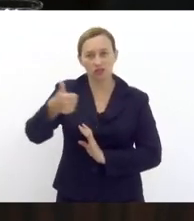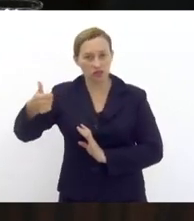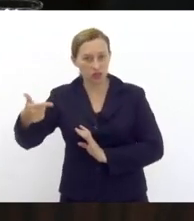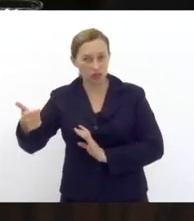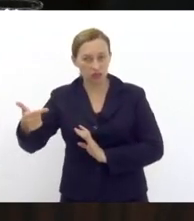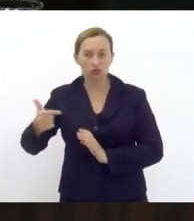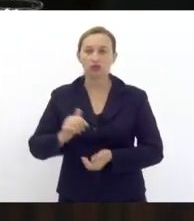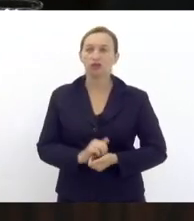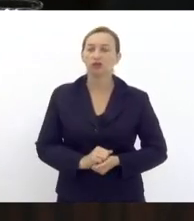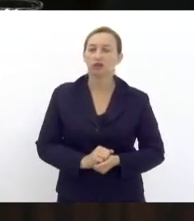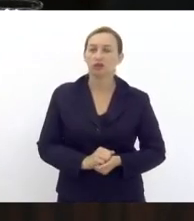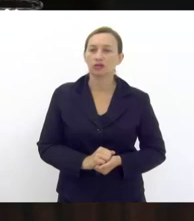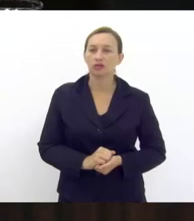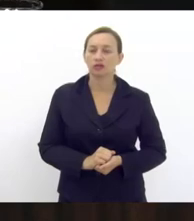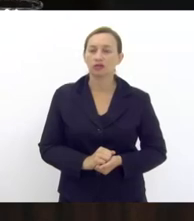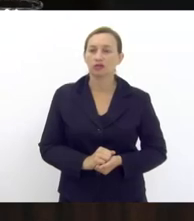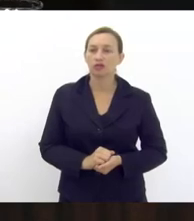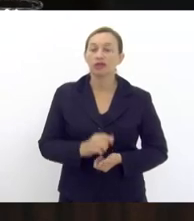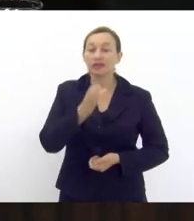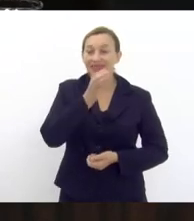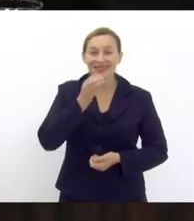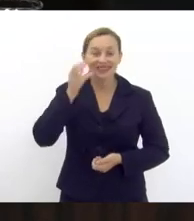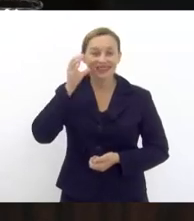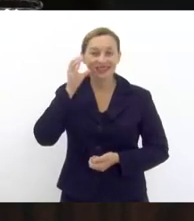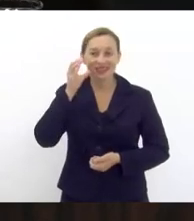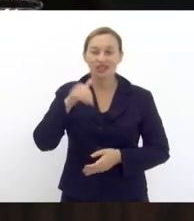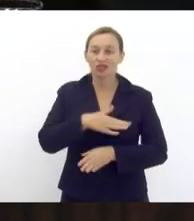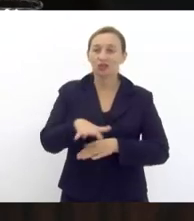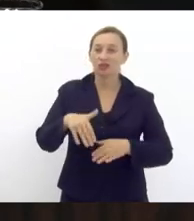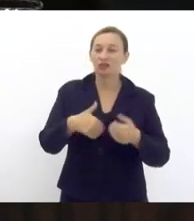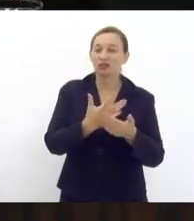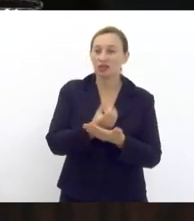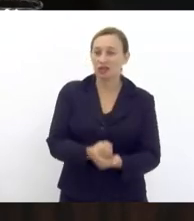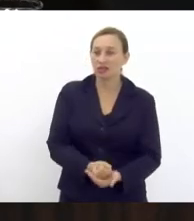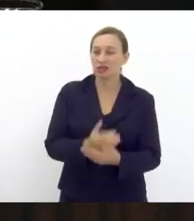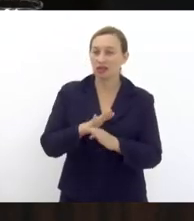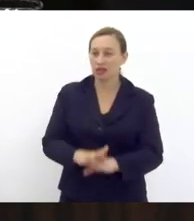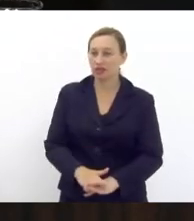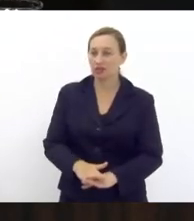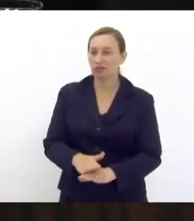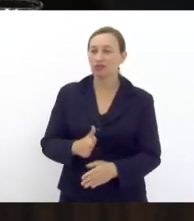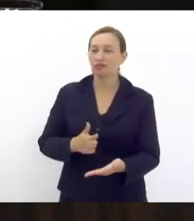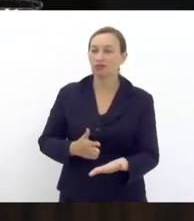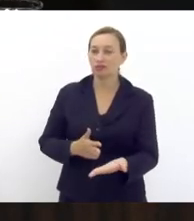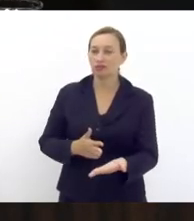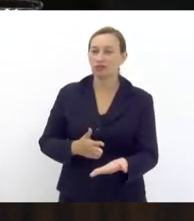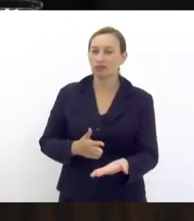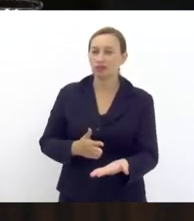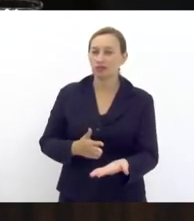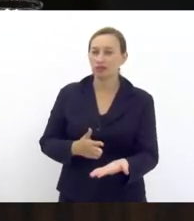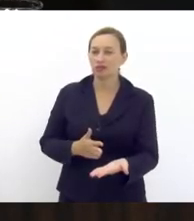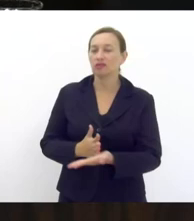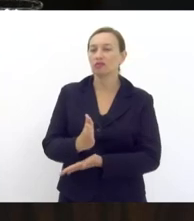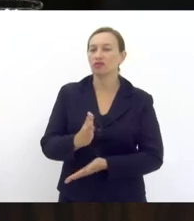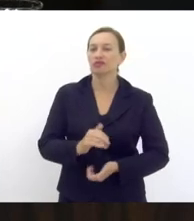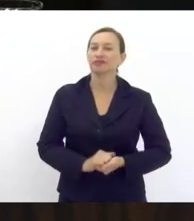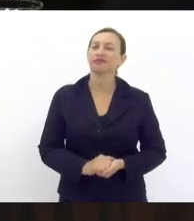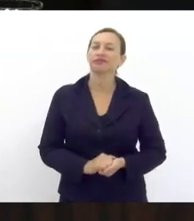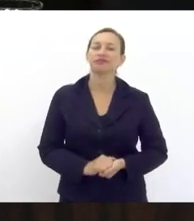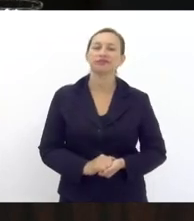6513/2022. Célia Jordão. Em votação. Senhores que aprovam.